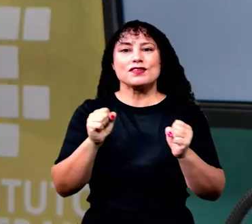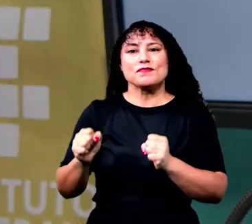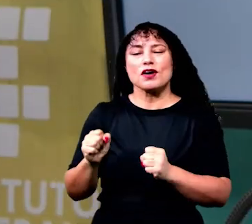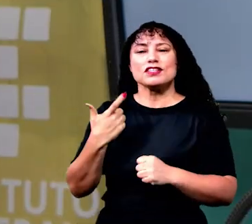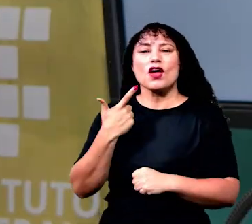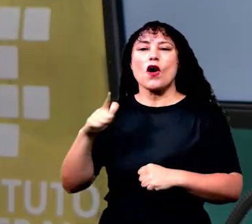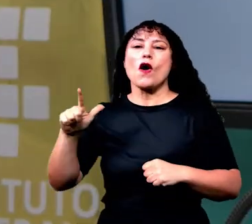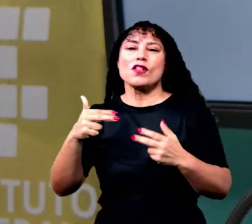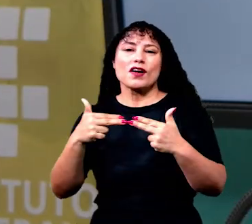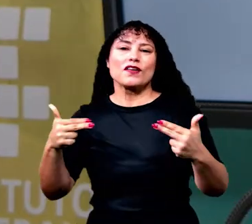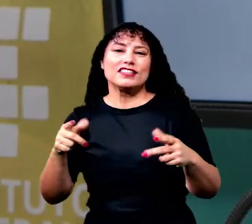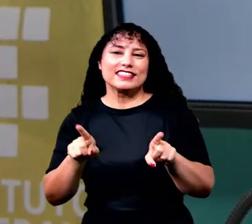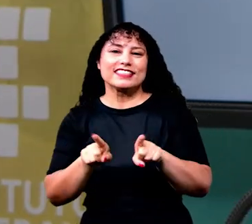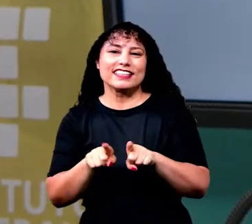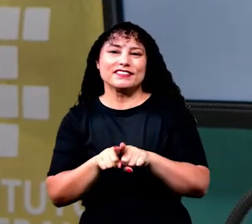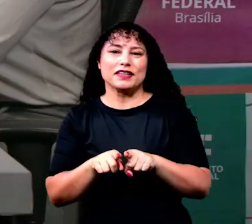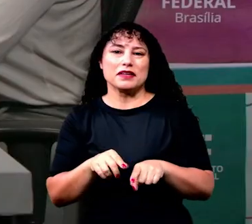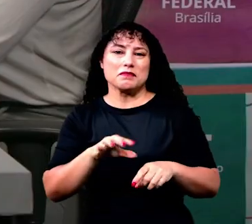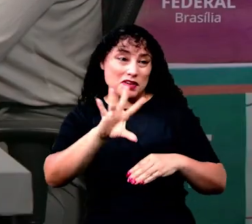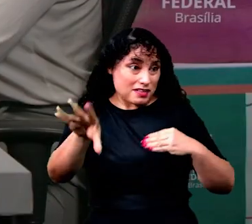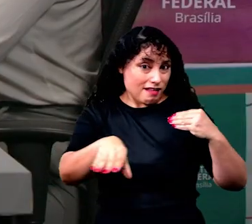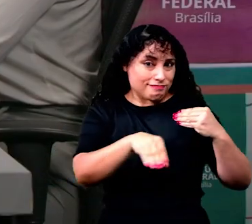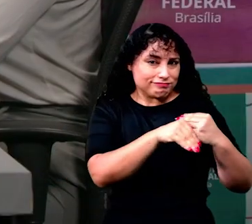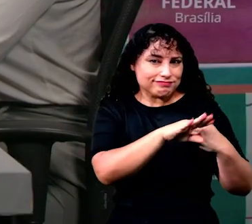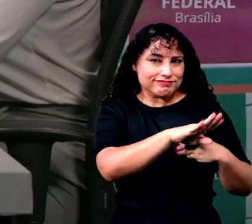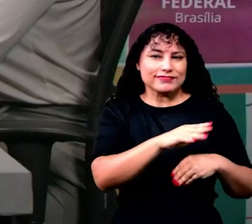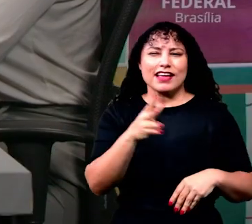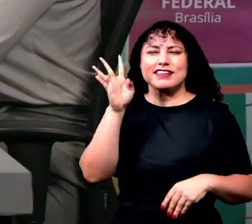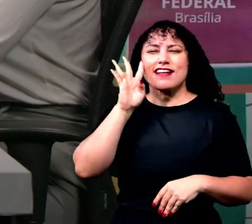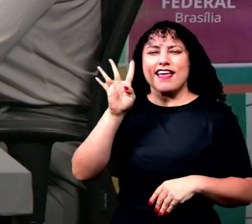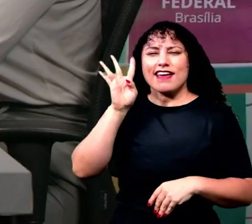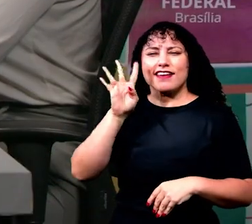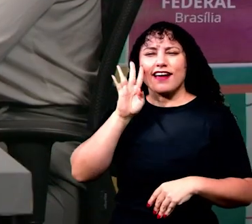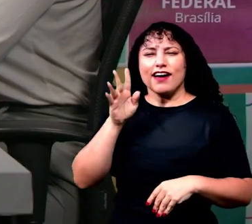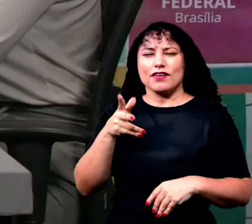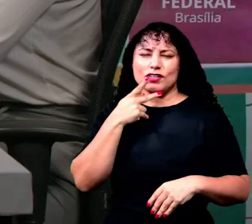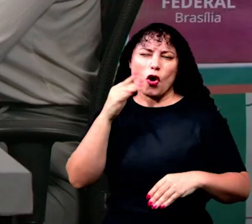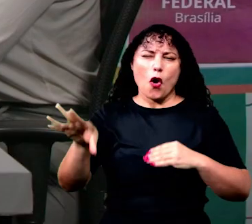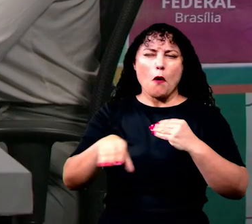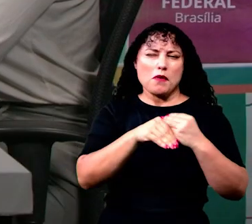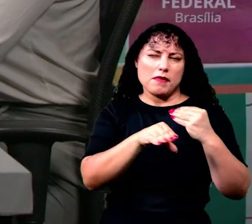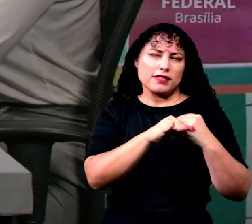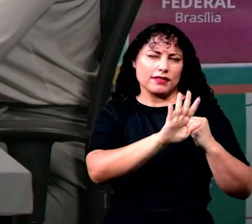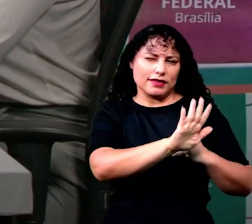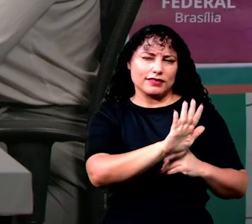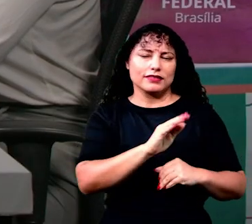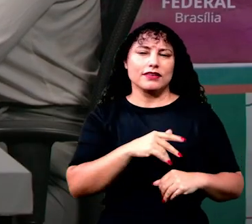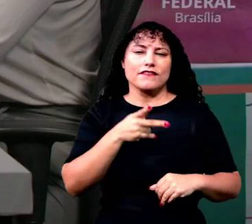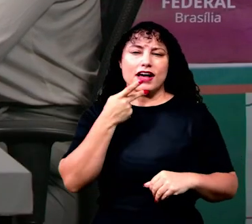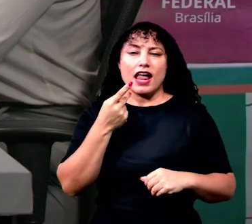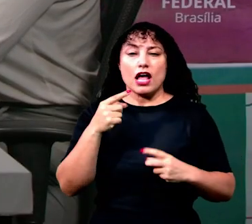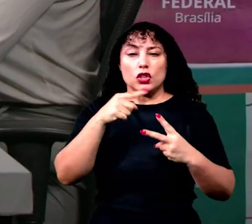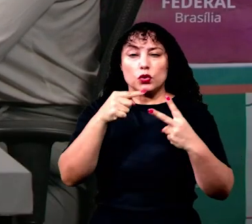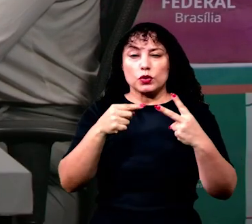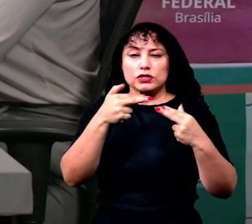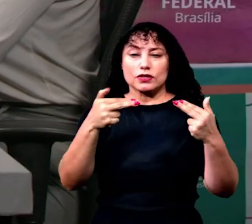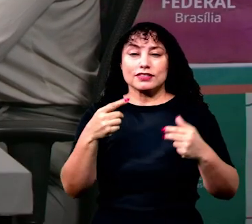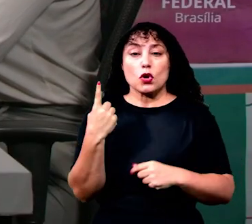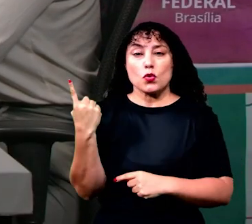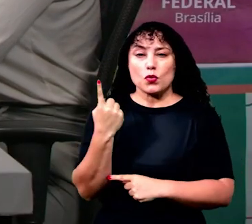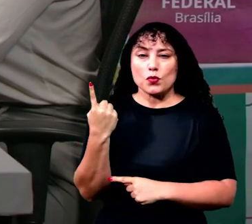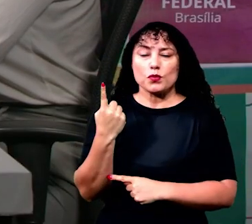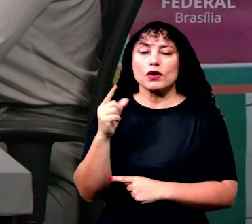outra coisa. Posso fazer um adendo? Acho legal que, assim, só complementando, queria falar duas coisas, né? Uma é